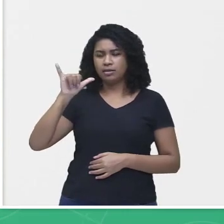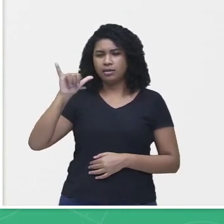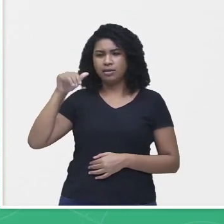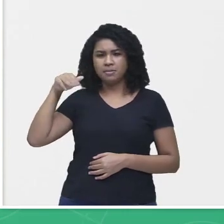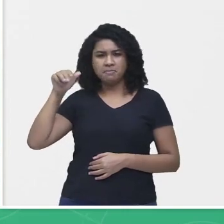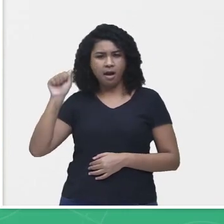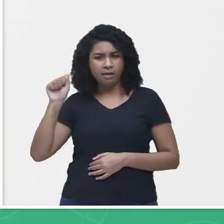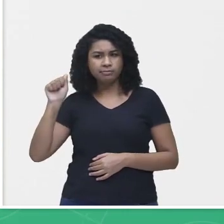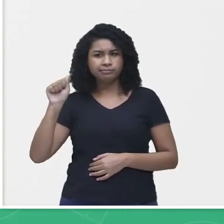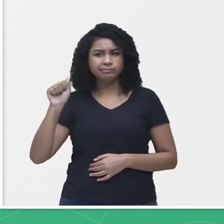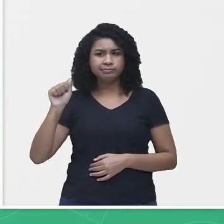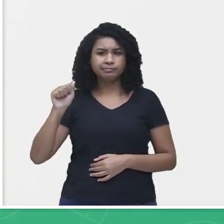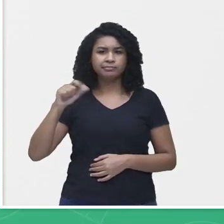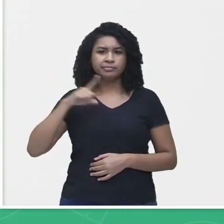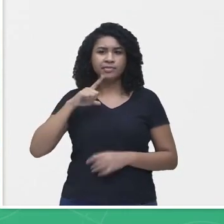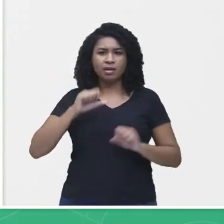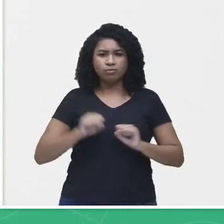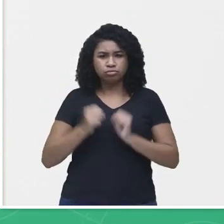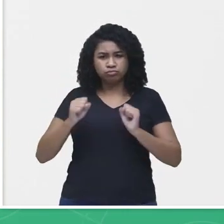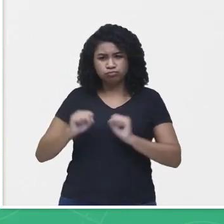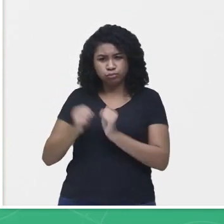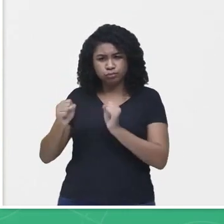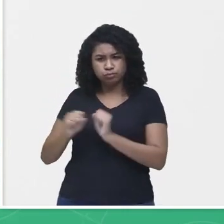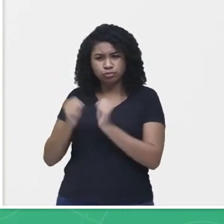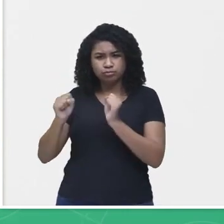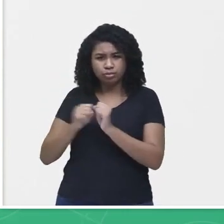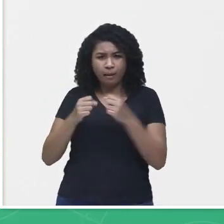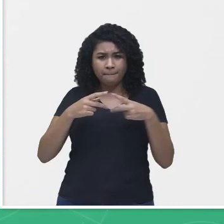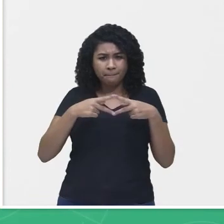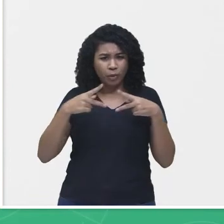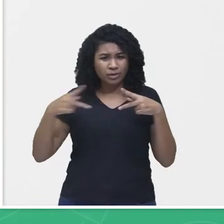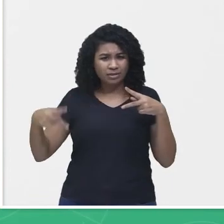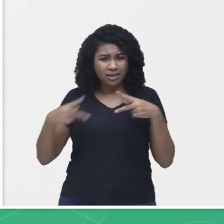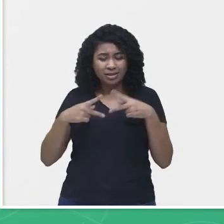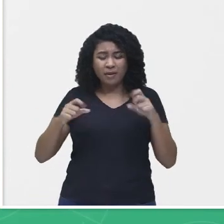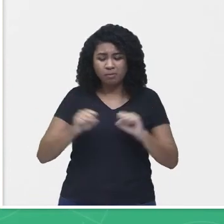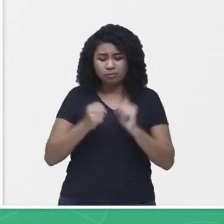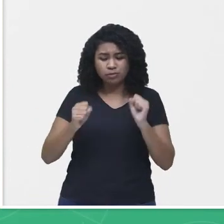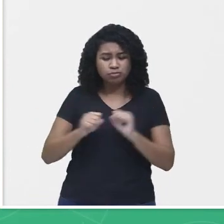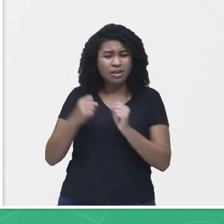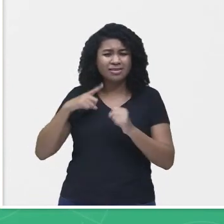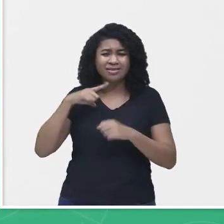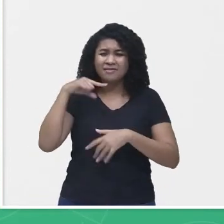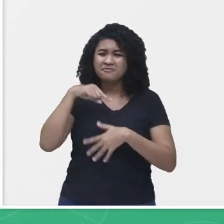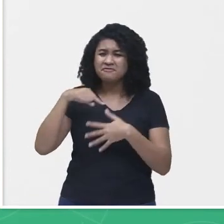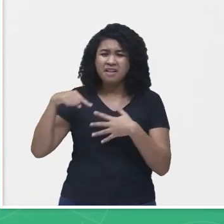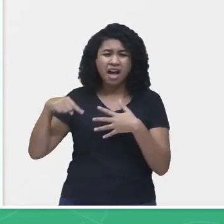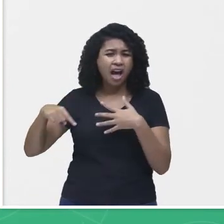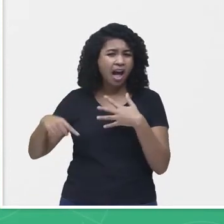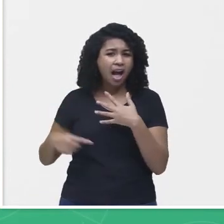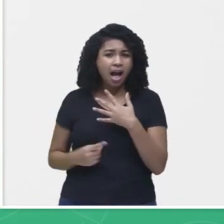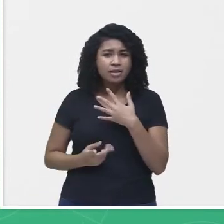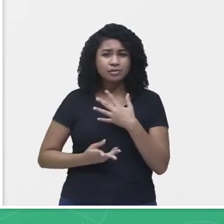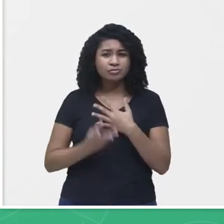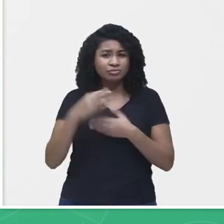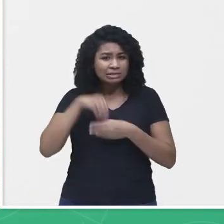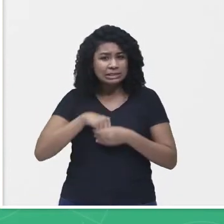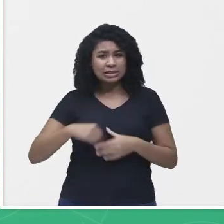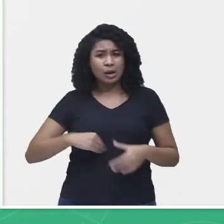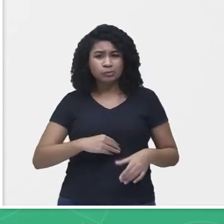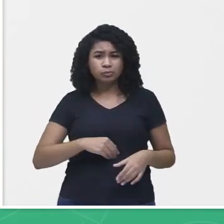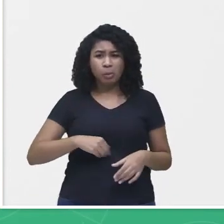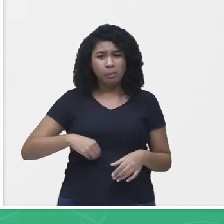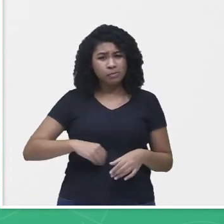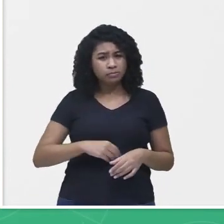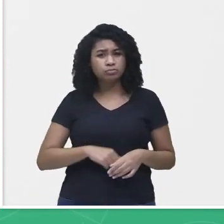vai quebrar a proteína. Nós temos inúmeras enzimas no intestino delgado, lembrando que o nosso intestino